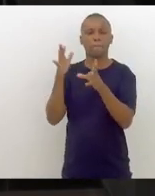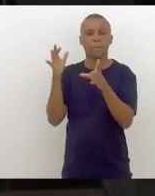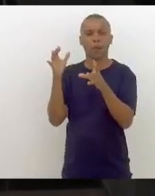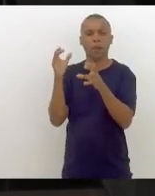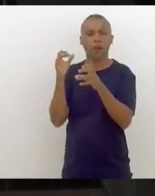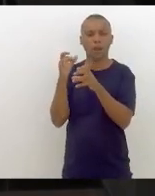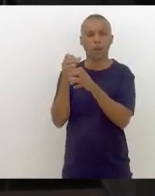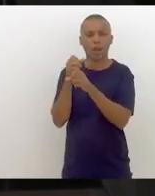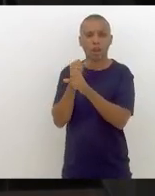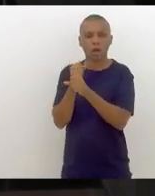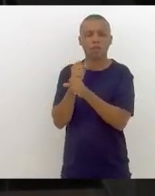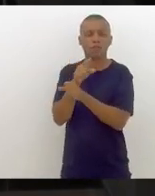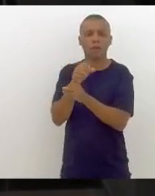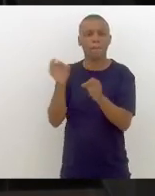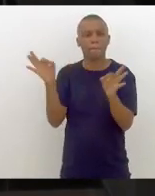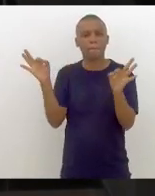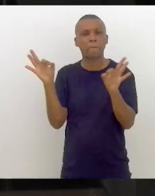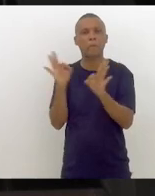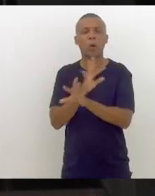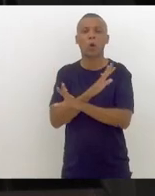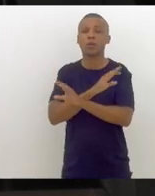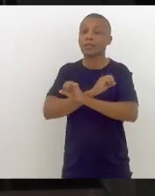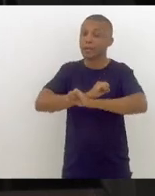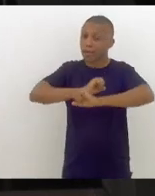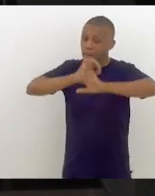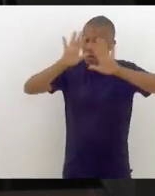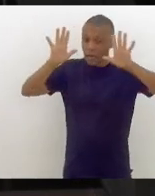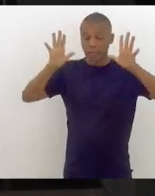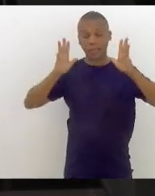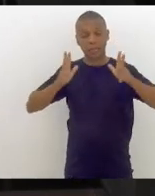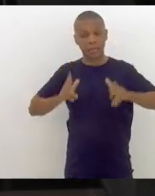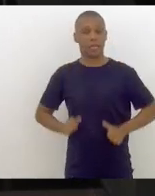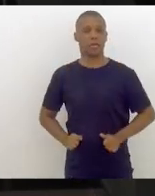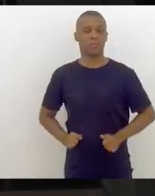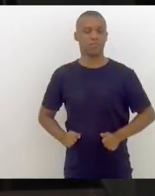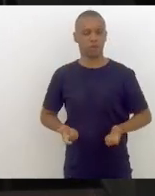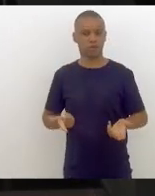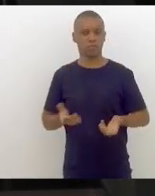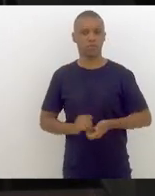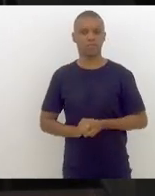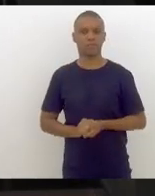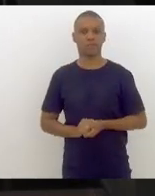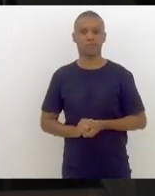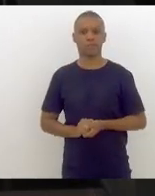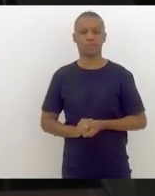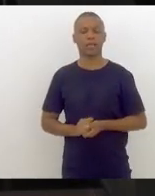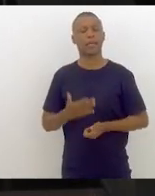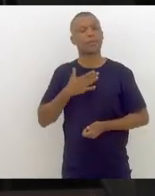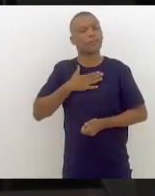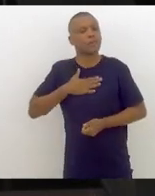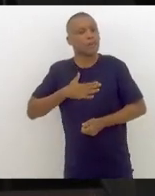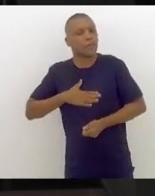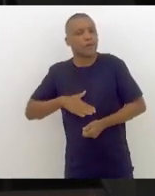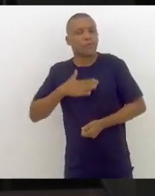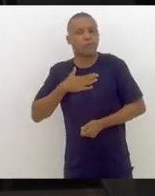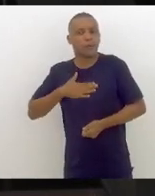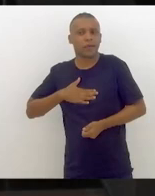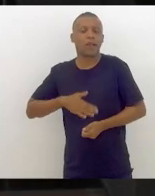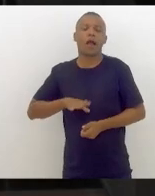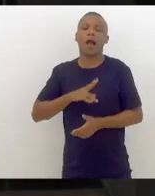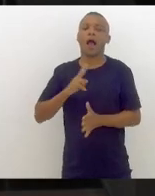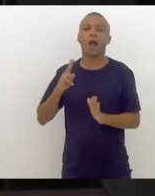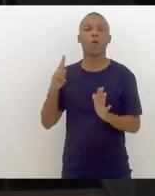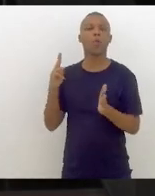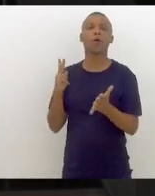foram absolutamente limpas e tranquilas a única tranquilidade ocorreu